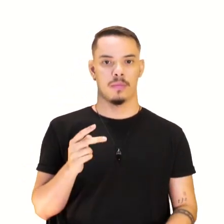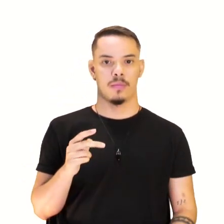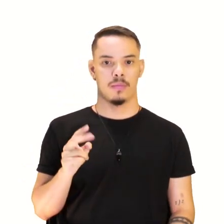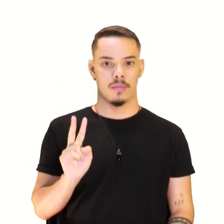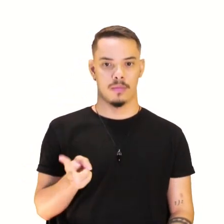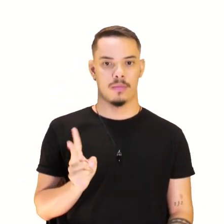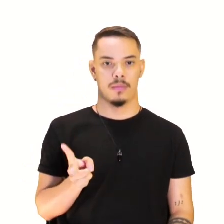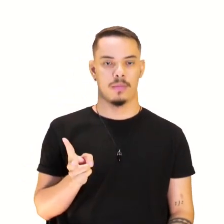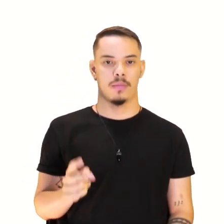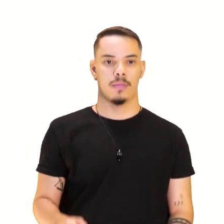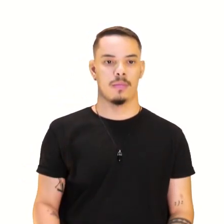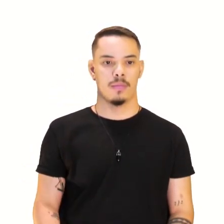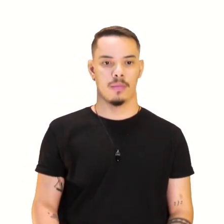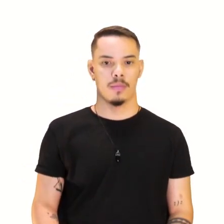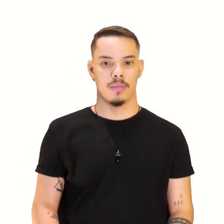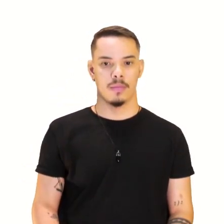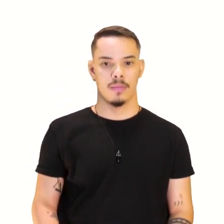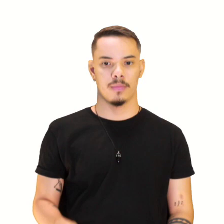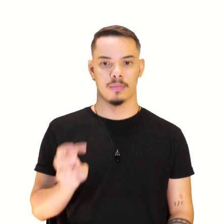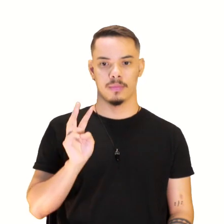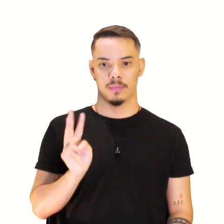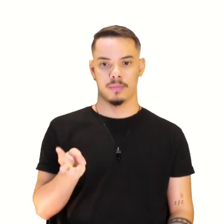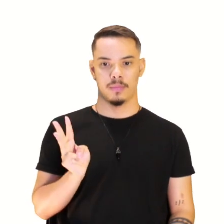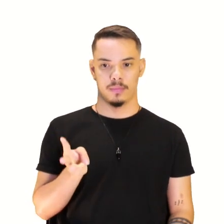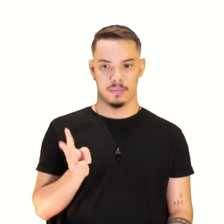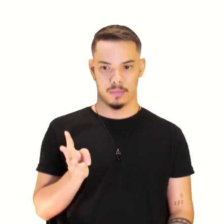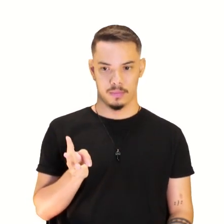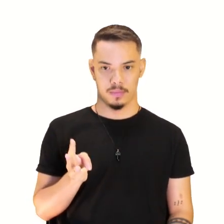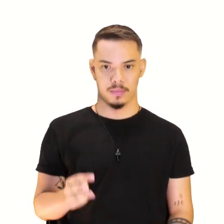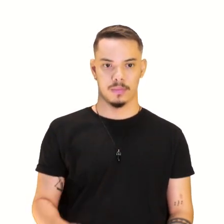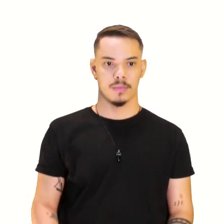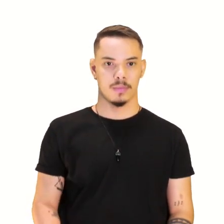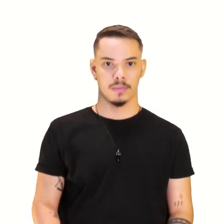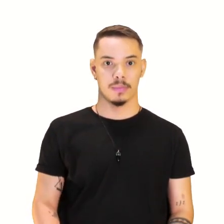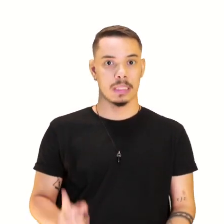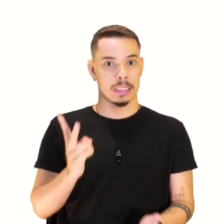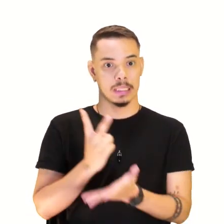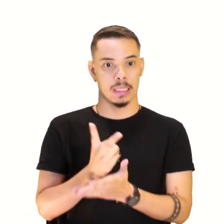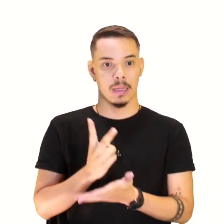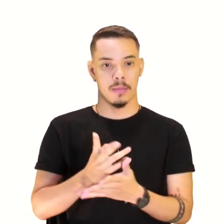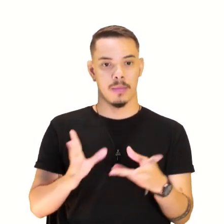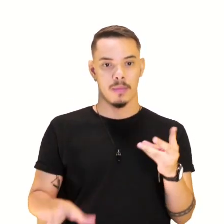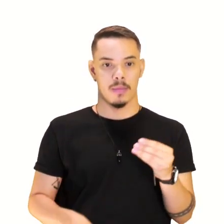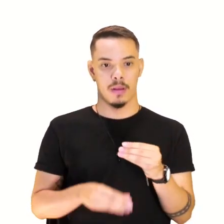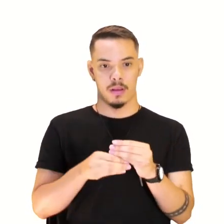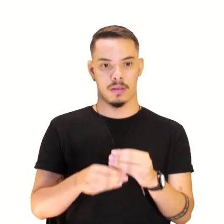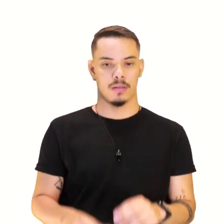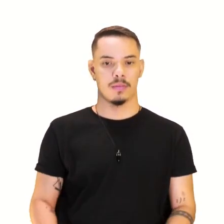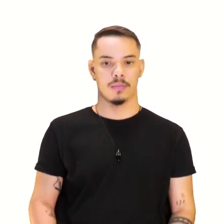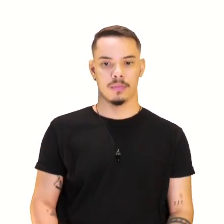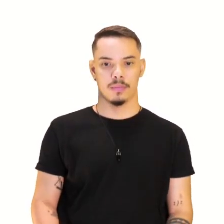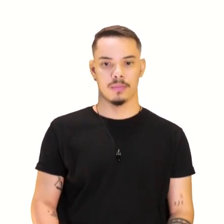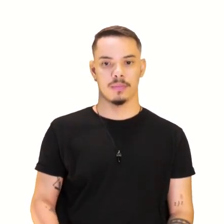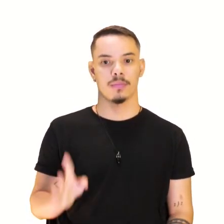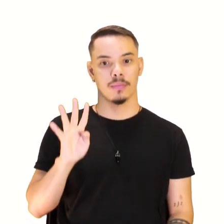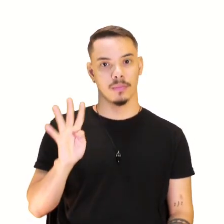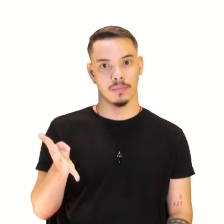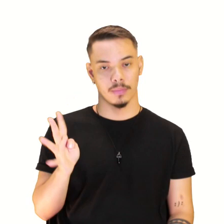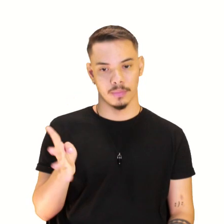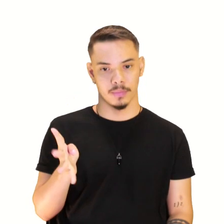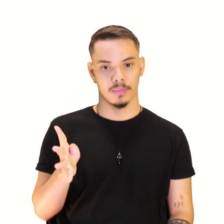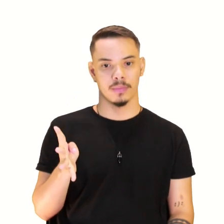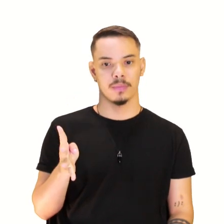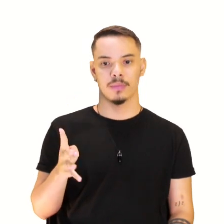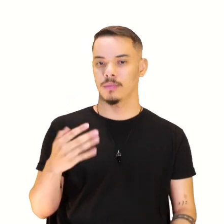2. 2. No terceiro dia, R$3. R$3. Sempre R$1 a mais que o dia anterior. No quarto dia, 4. E